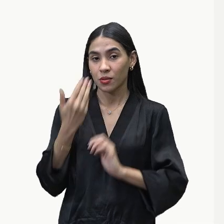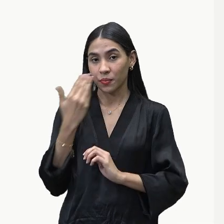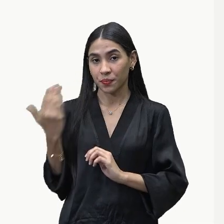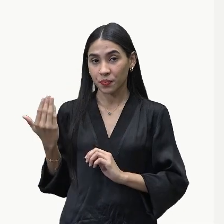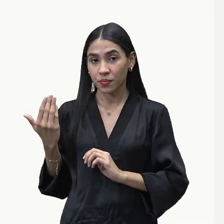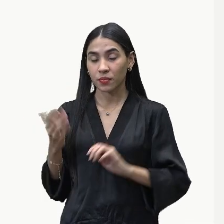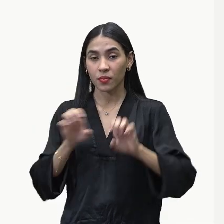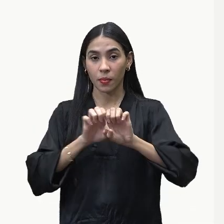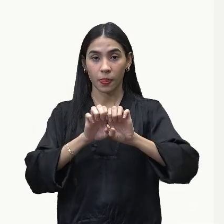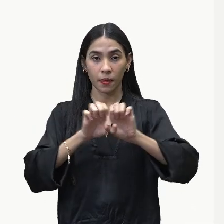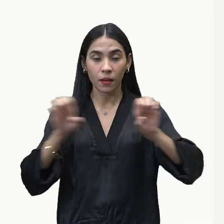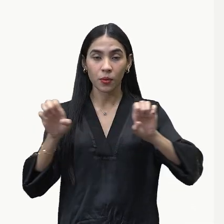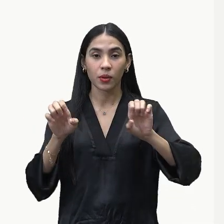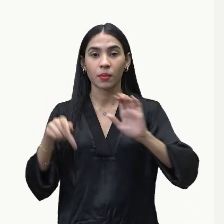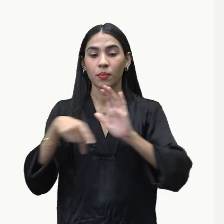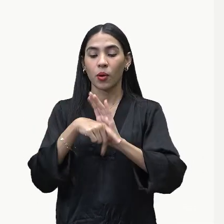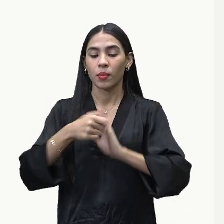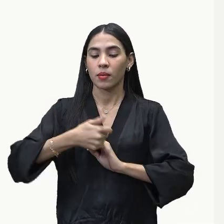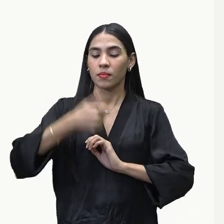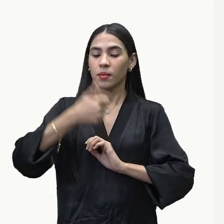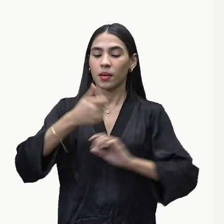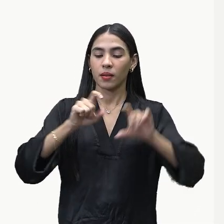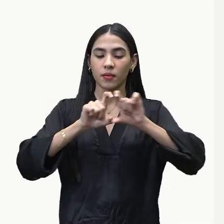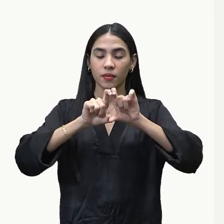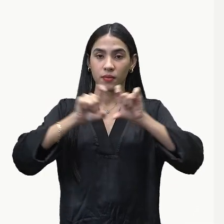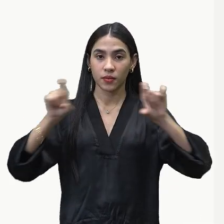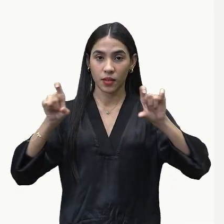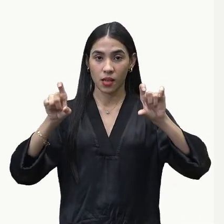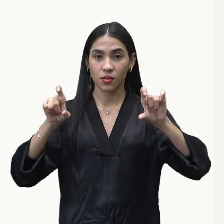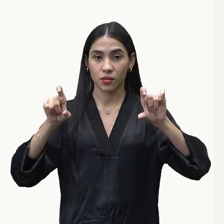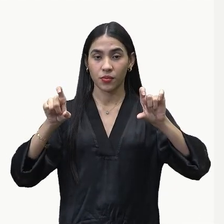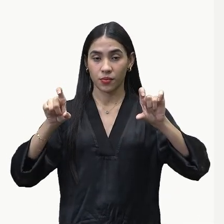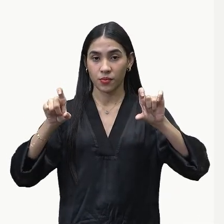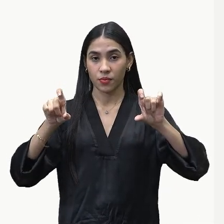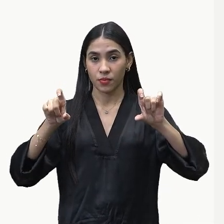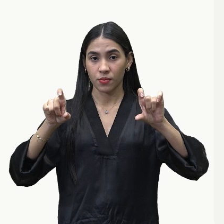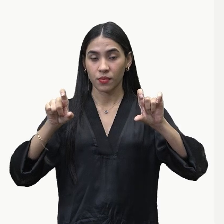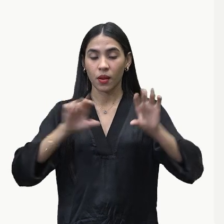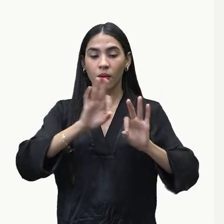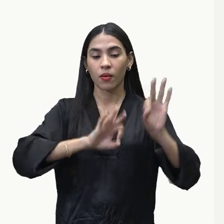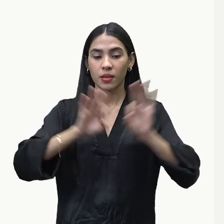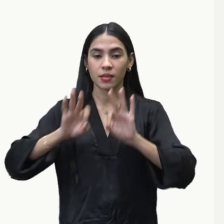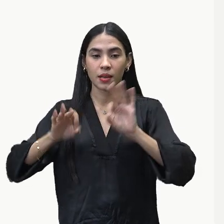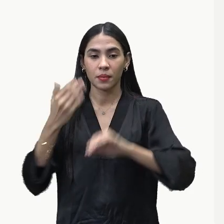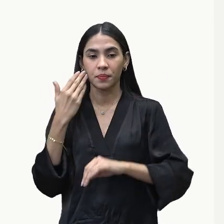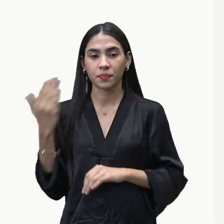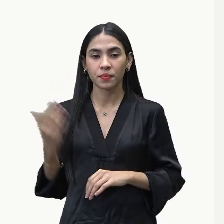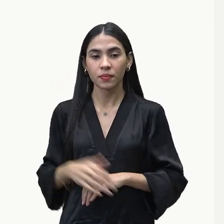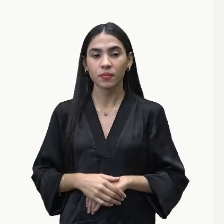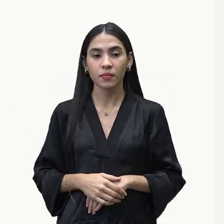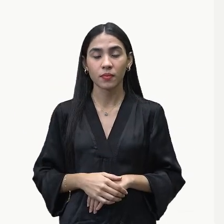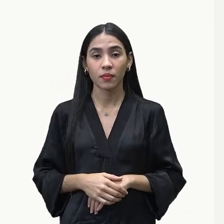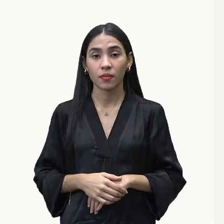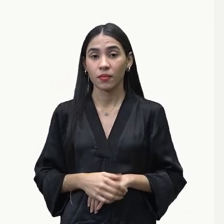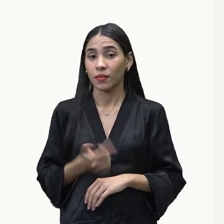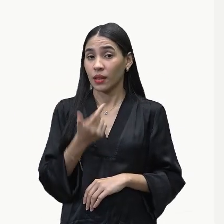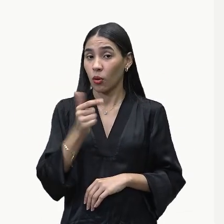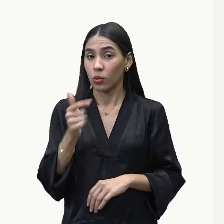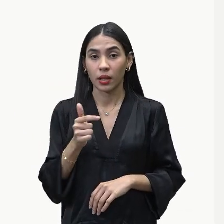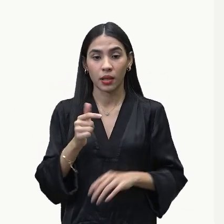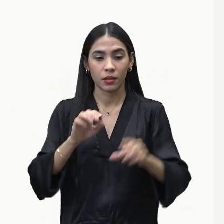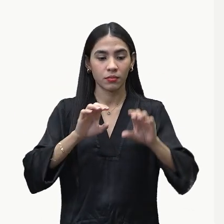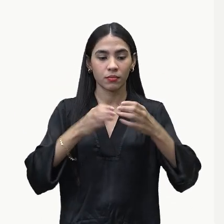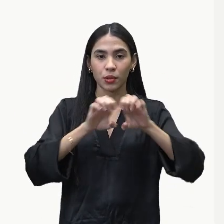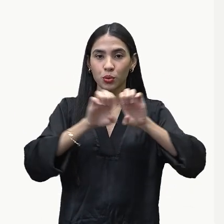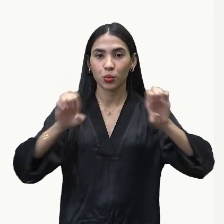a estrutura desse primeiro verso, desses primeiros versos, foi organizada. Eu não tenho uma ordem direta aqui